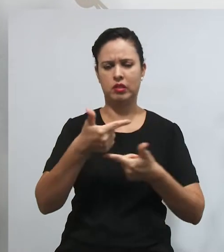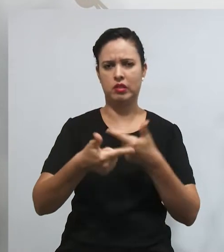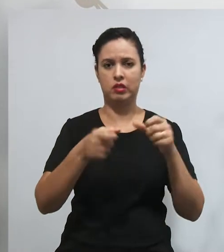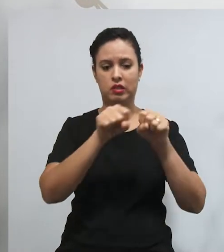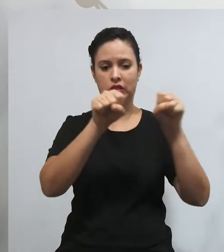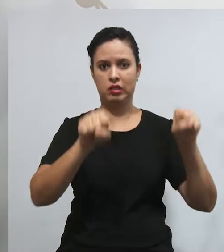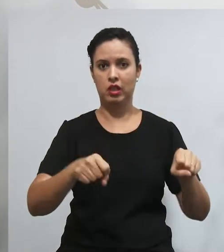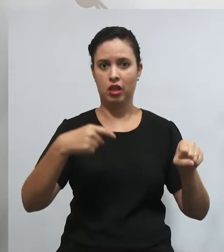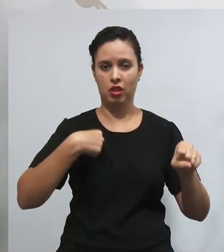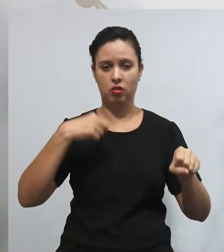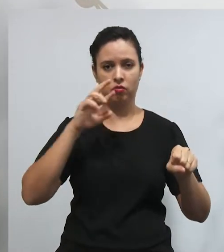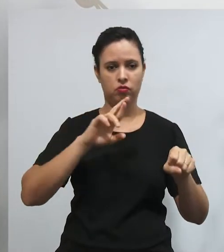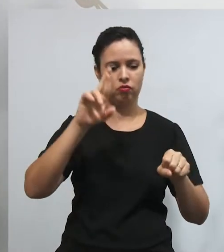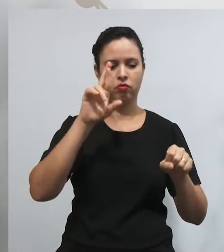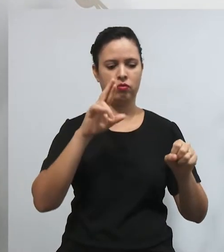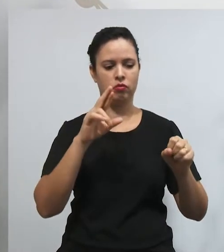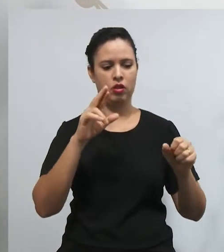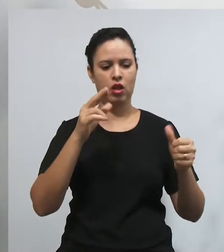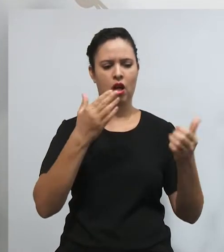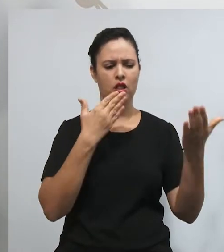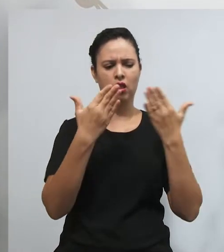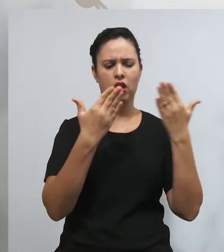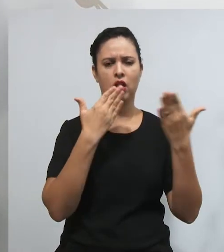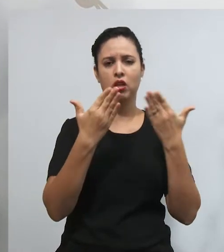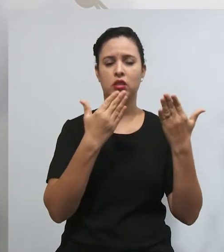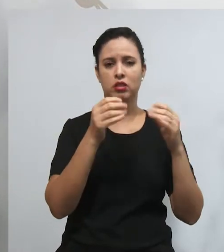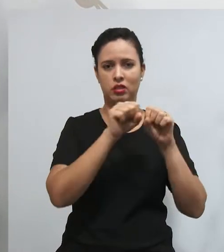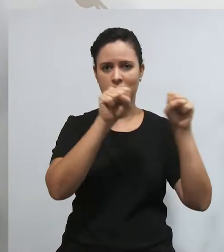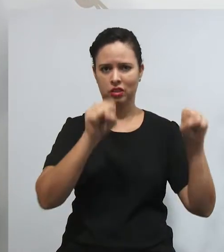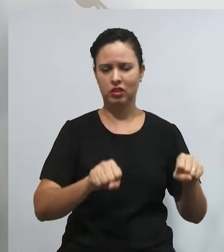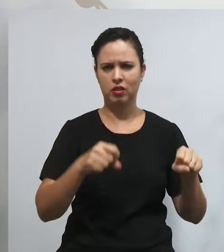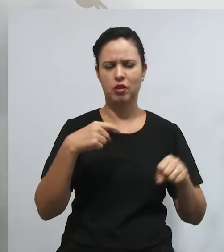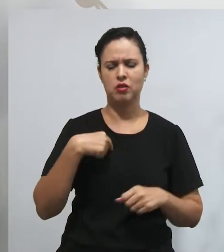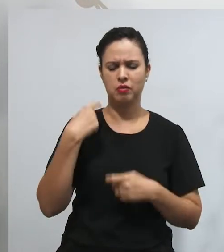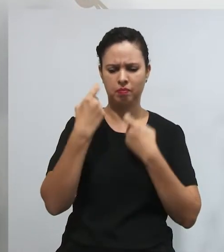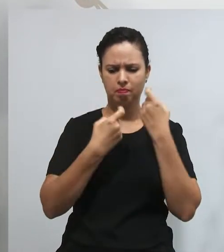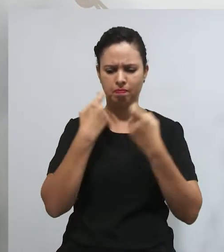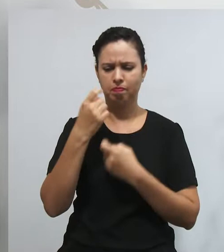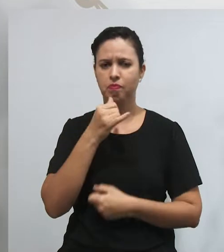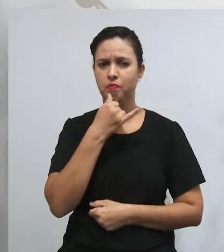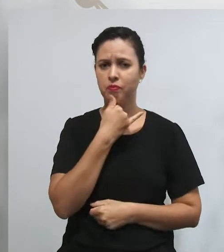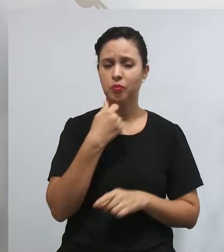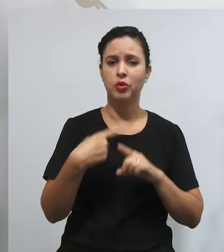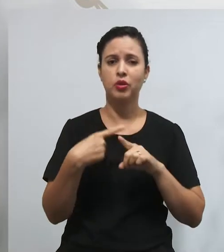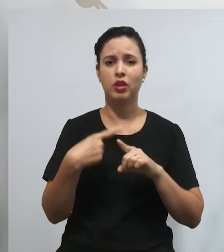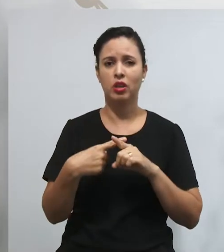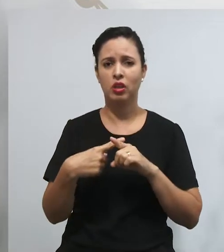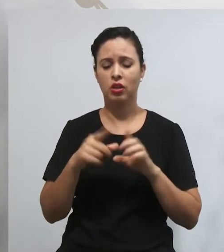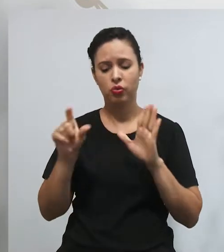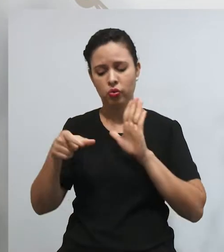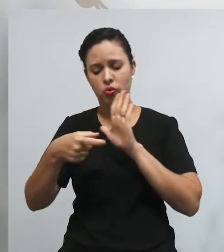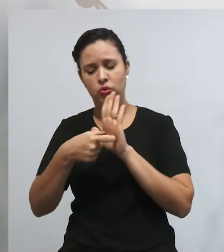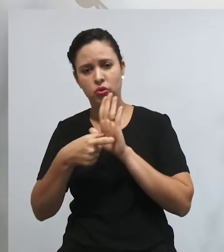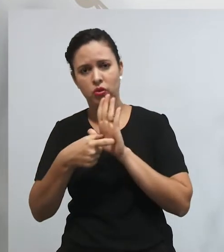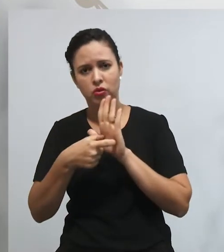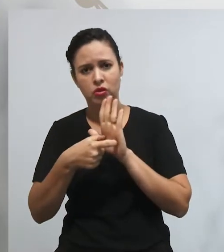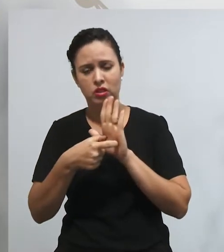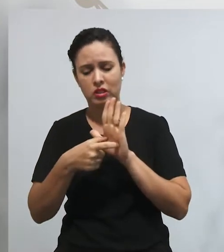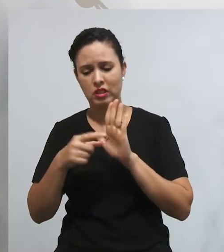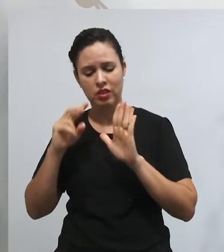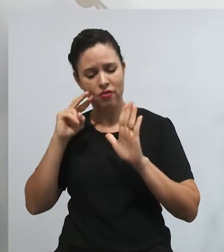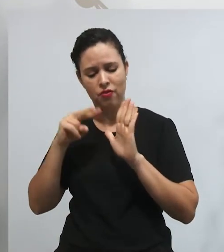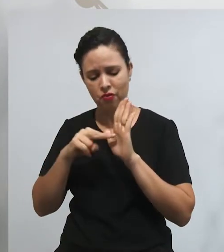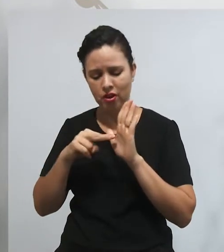de análise de sistemas. E a minha maior frustração, digamos assim, é que o software ele é muito abstrato. Então você não